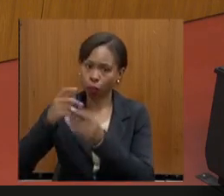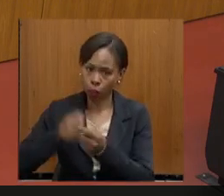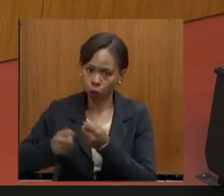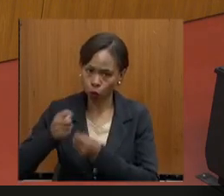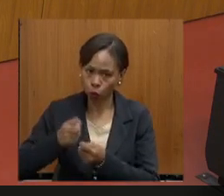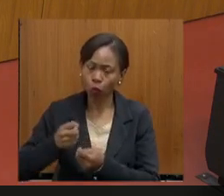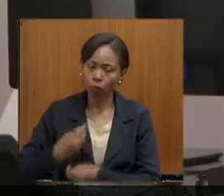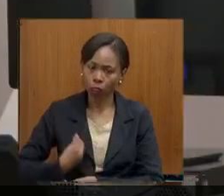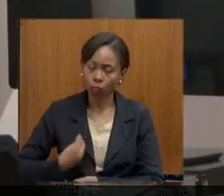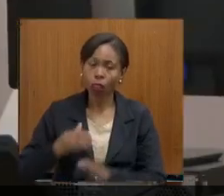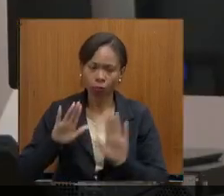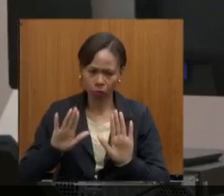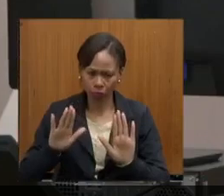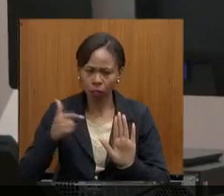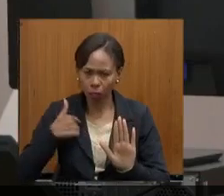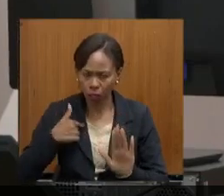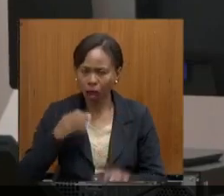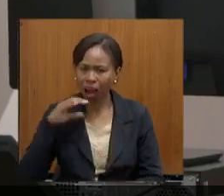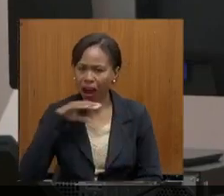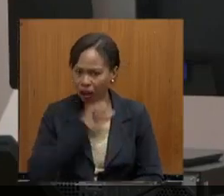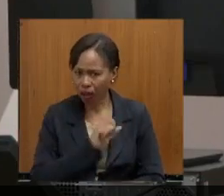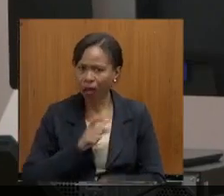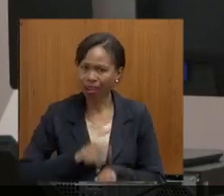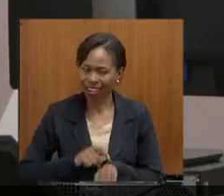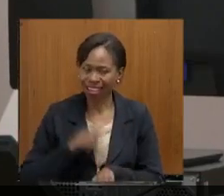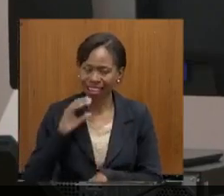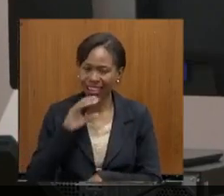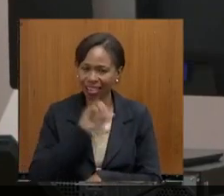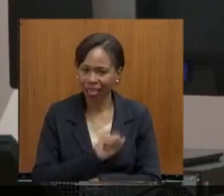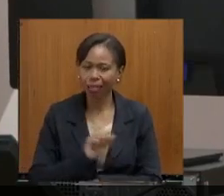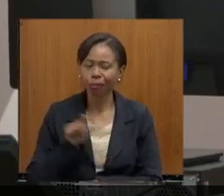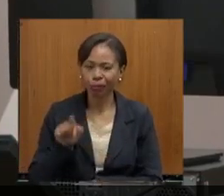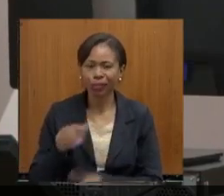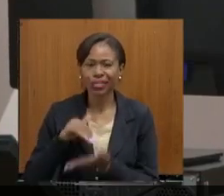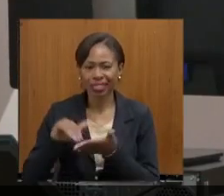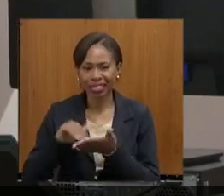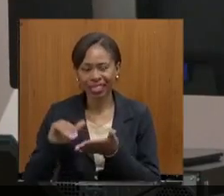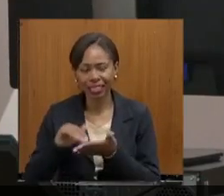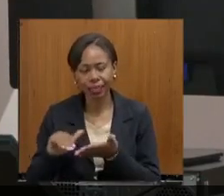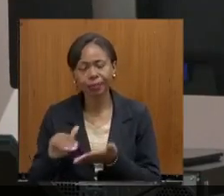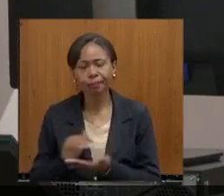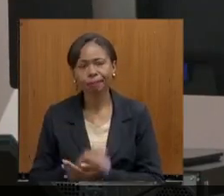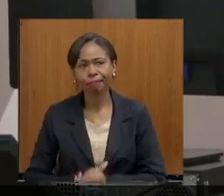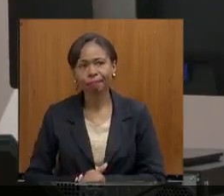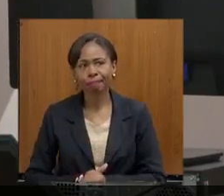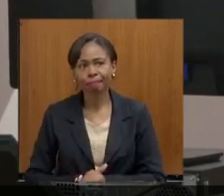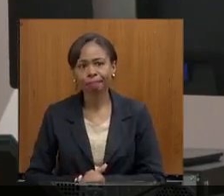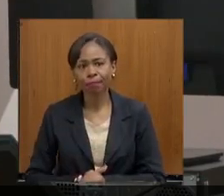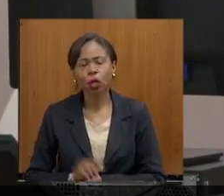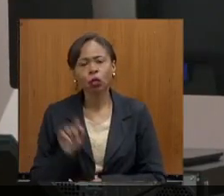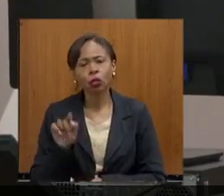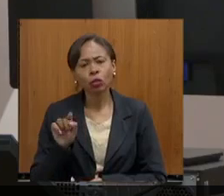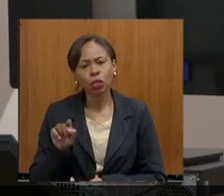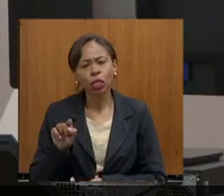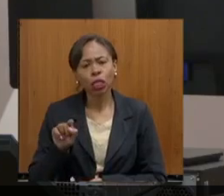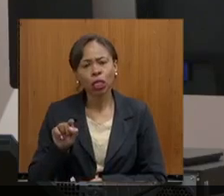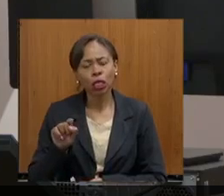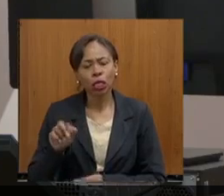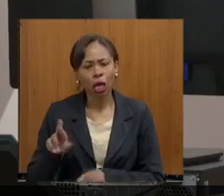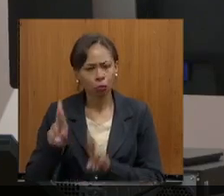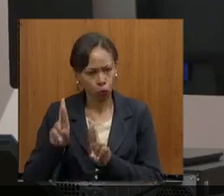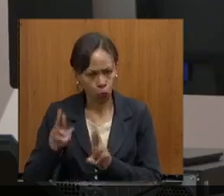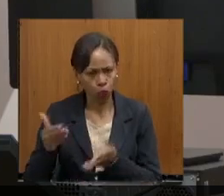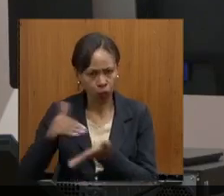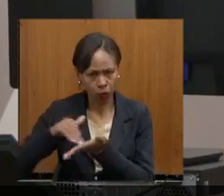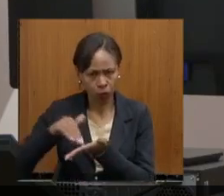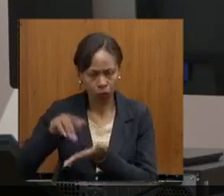Serei rápido viu meu meu nobre amigo secretário Fernando passado secretário sobre a sua pasta é